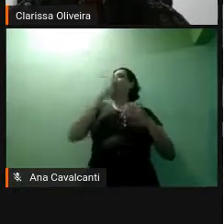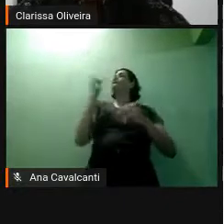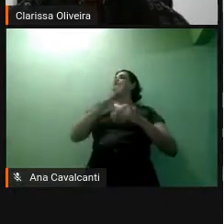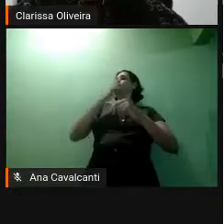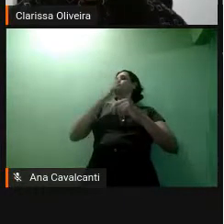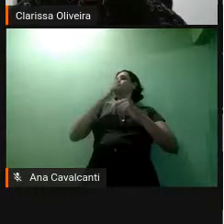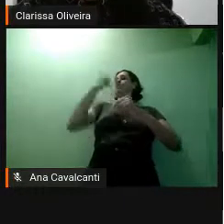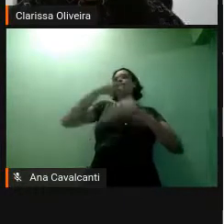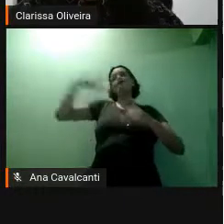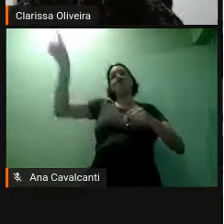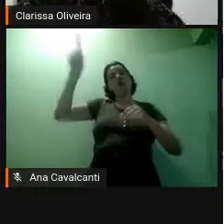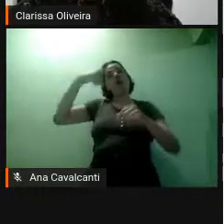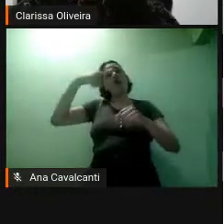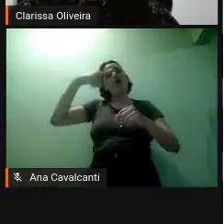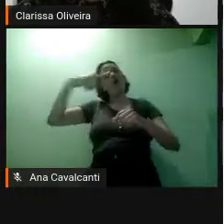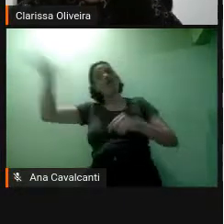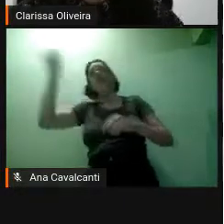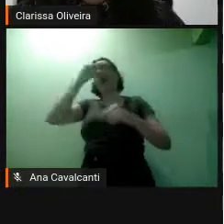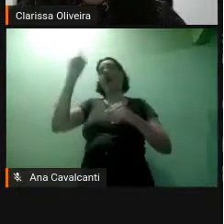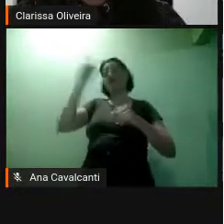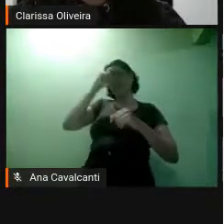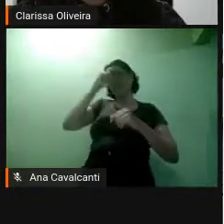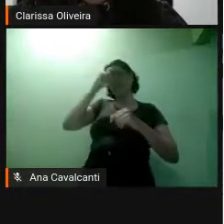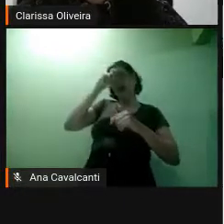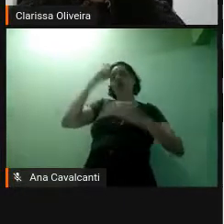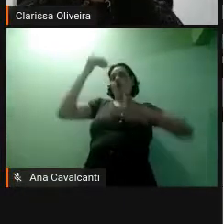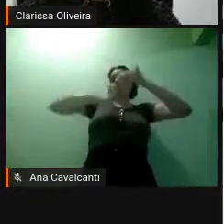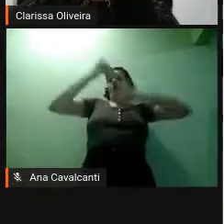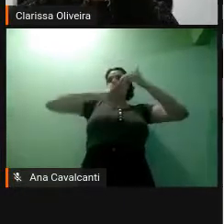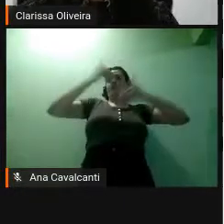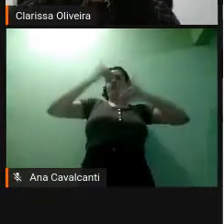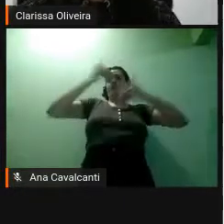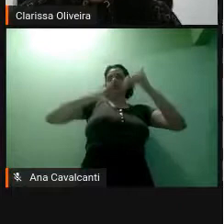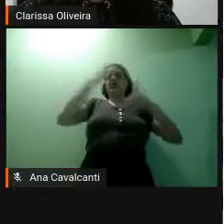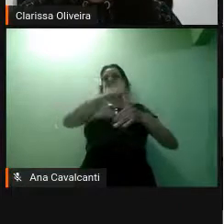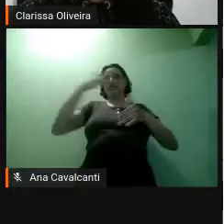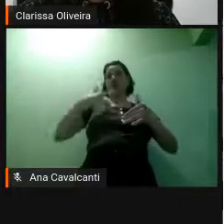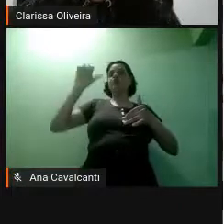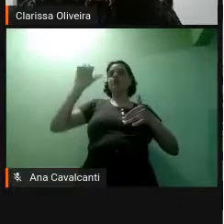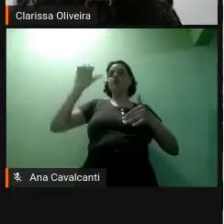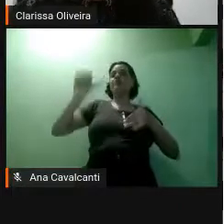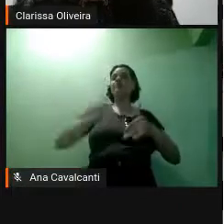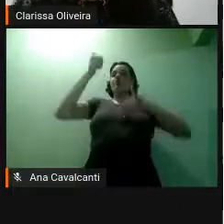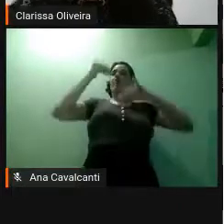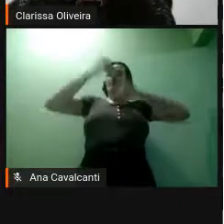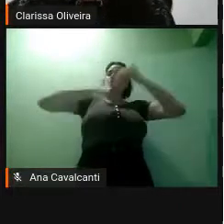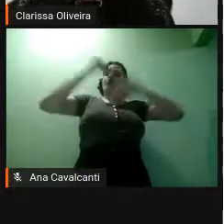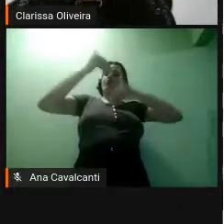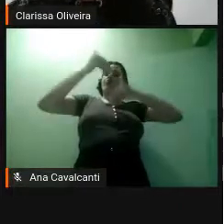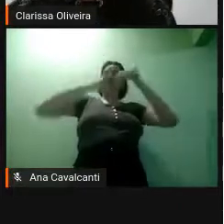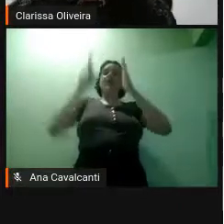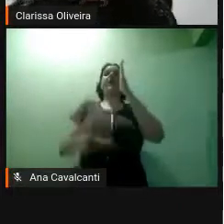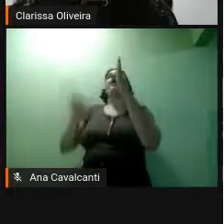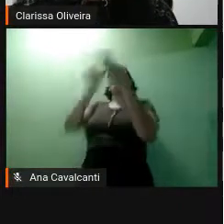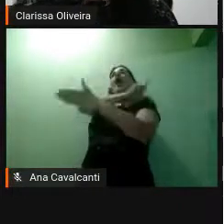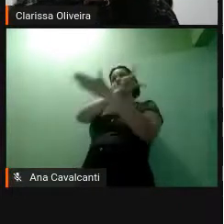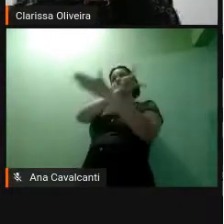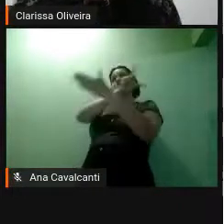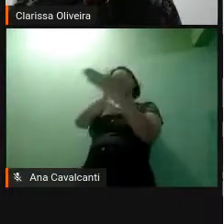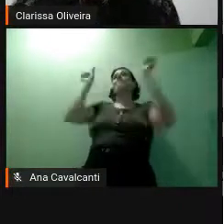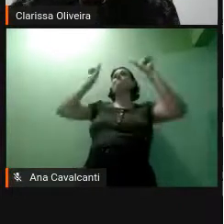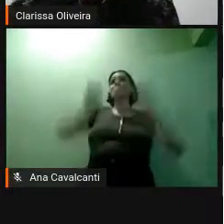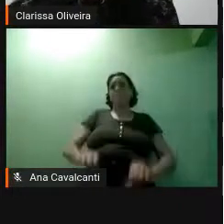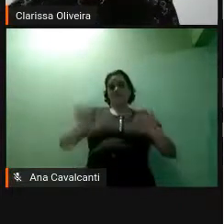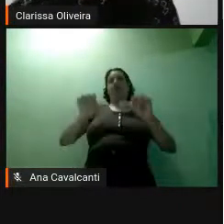urgência um serviço de atendimento à saúde, né, para ser cuidada e tratada antes que ela desenvolva